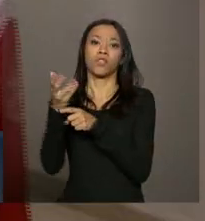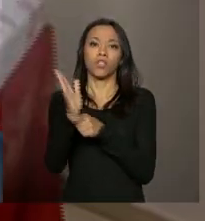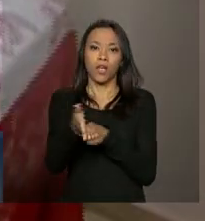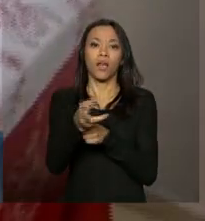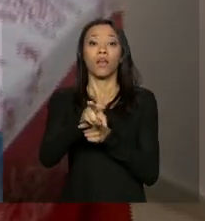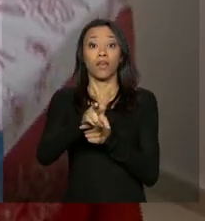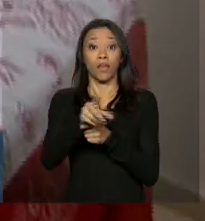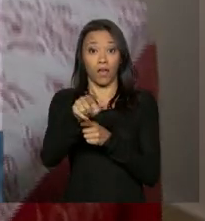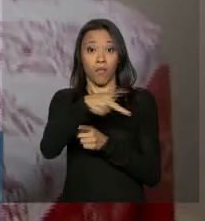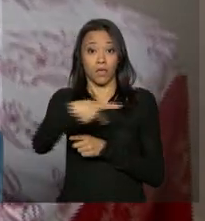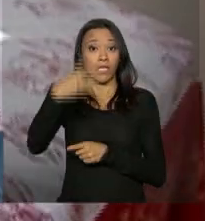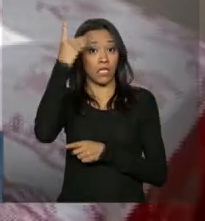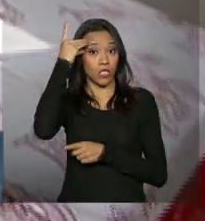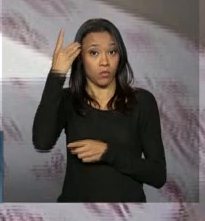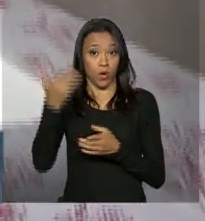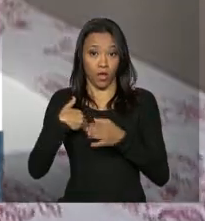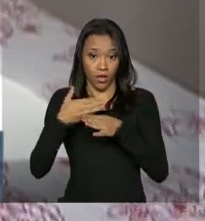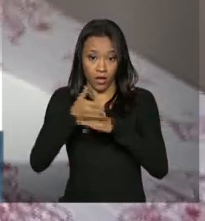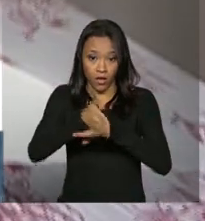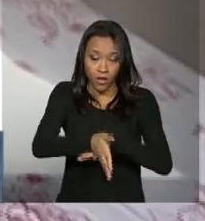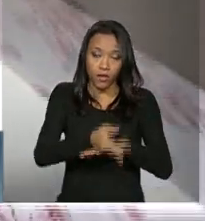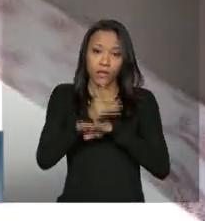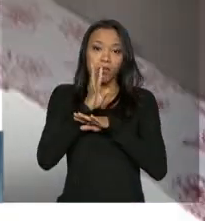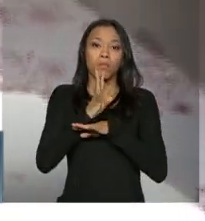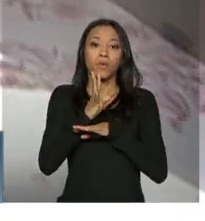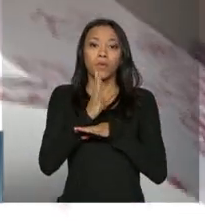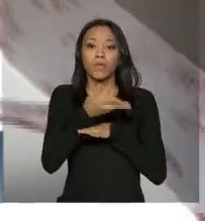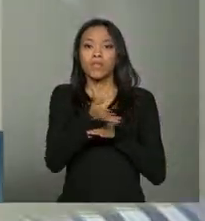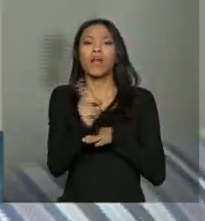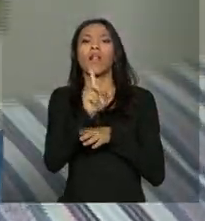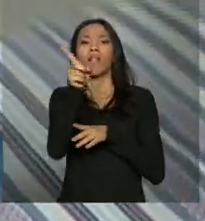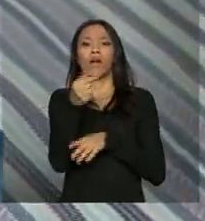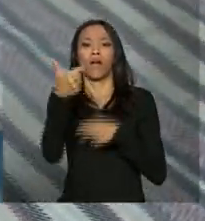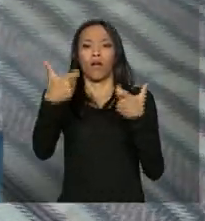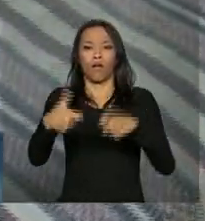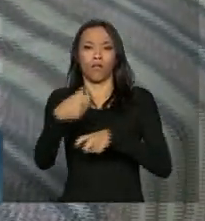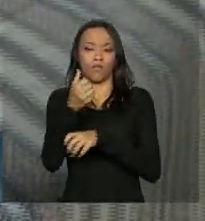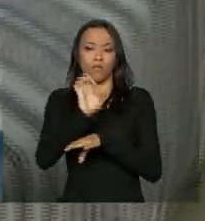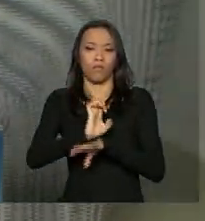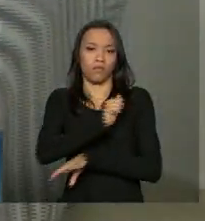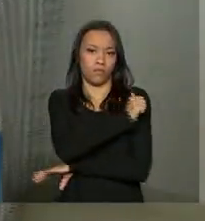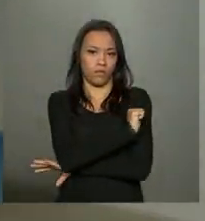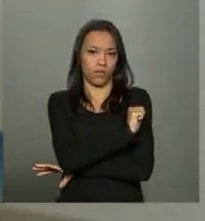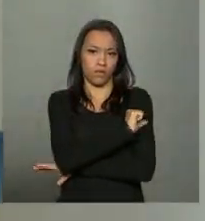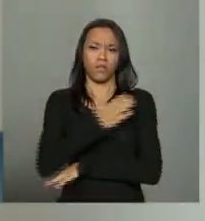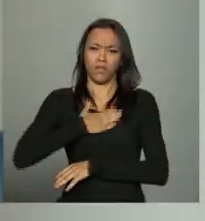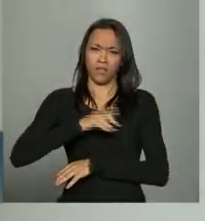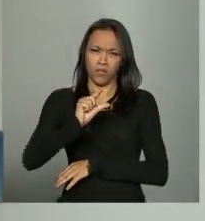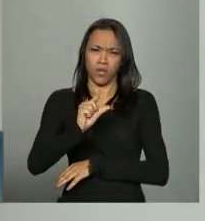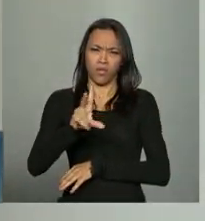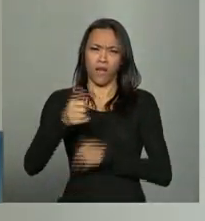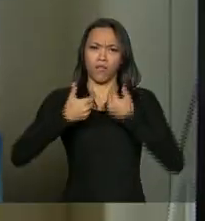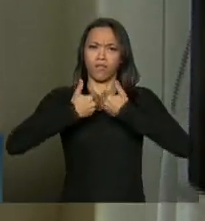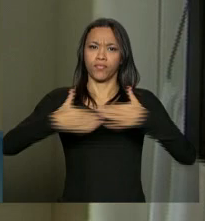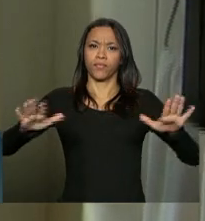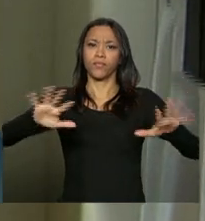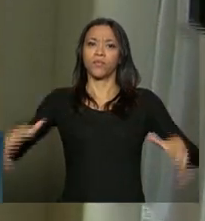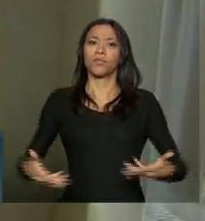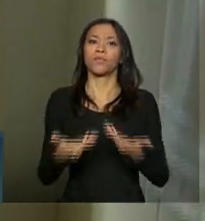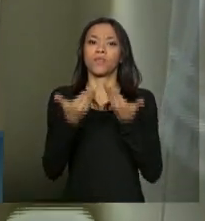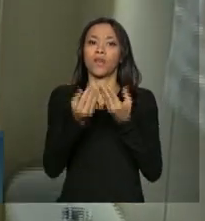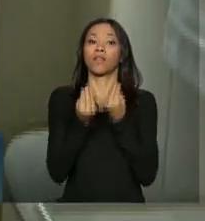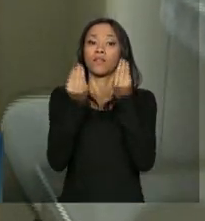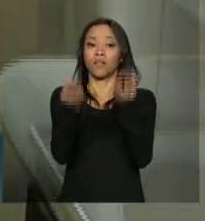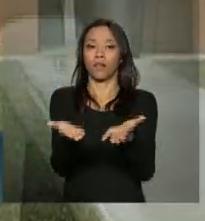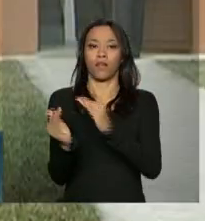pela presidenta Dilma Roussef agora lá no Rio de Janeiro e daqui a pouquinho vai ser a cerimônia oficial de entrega